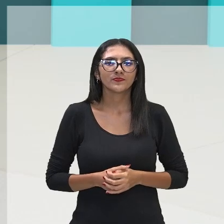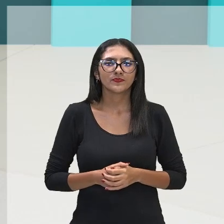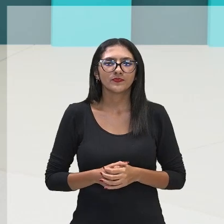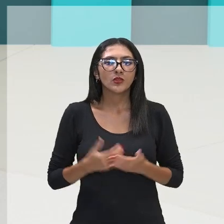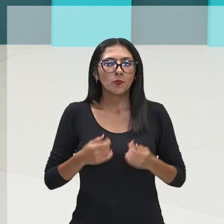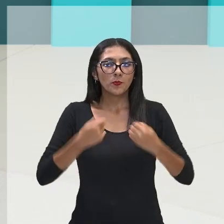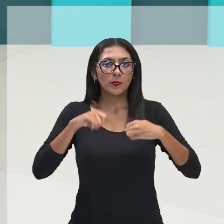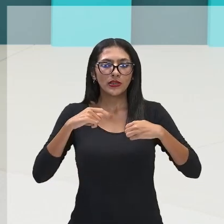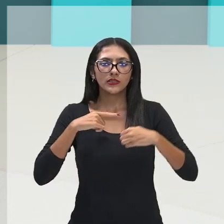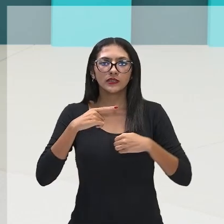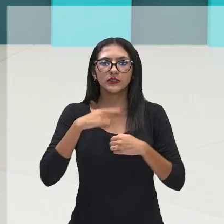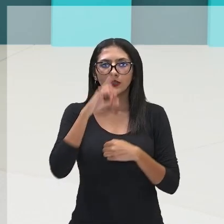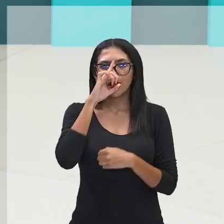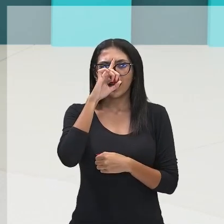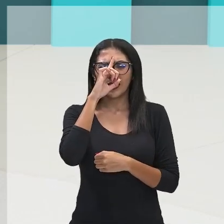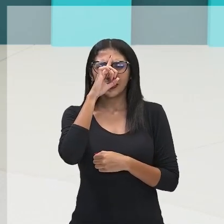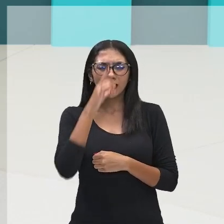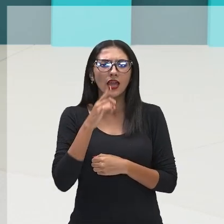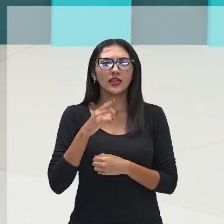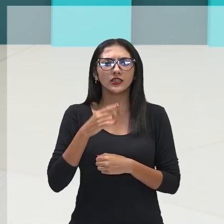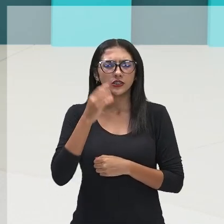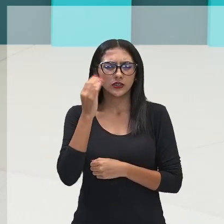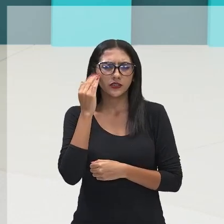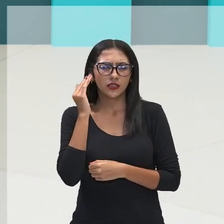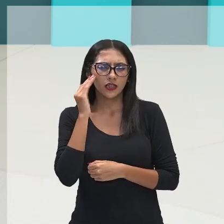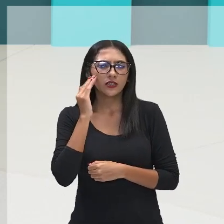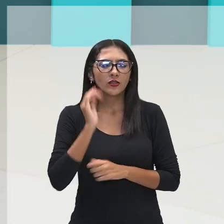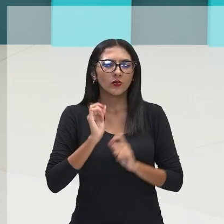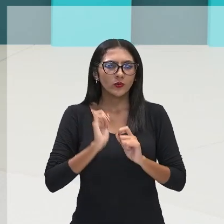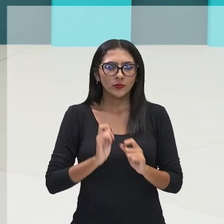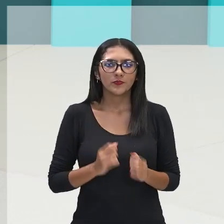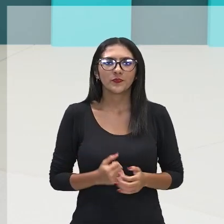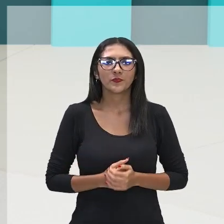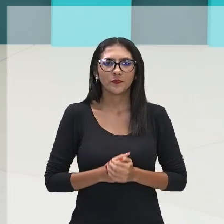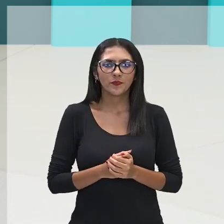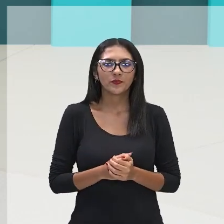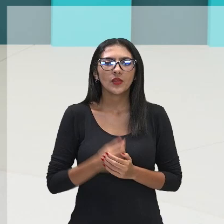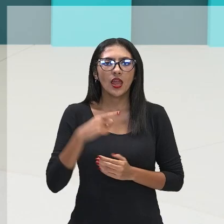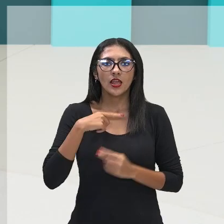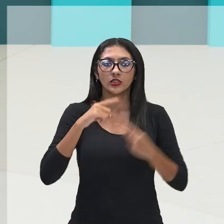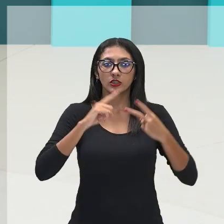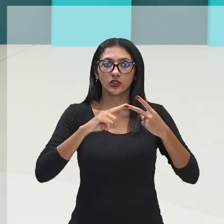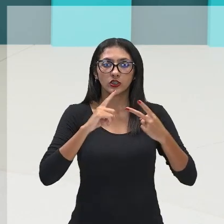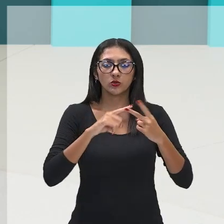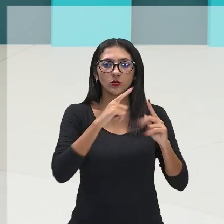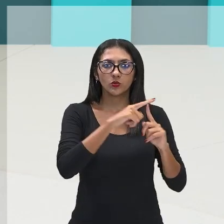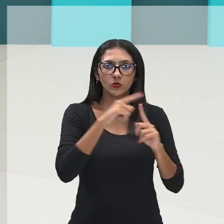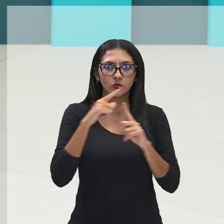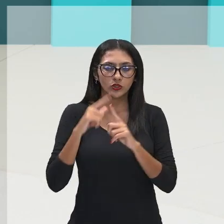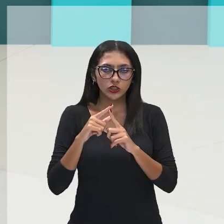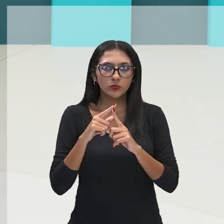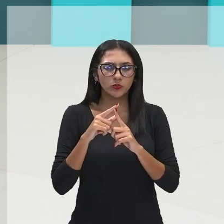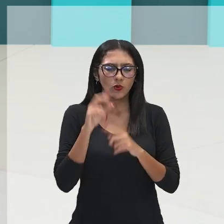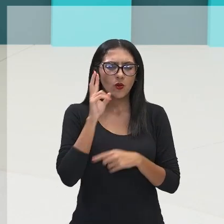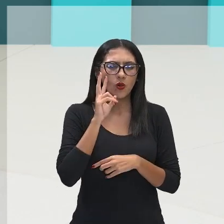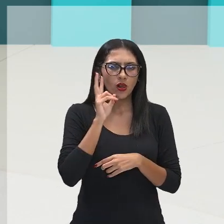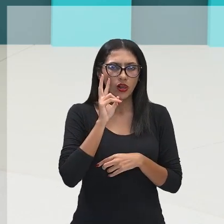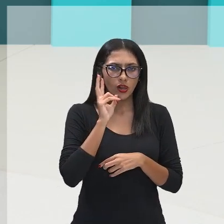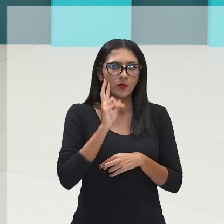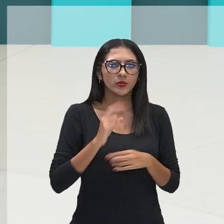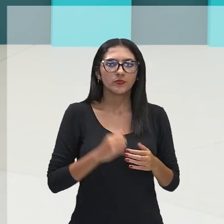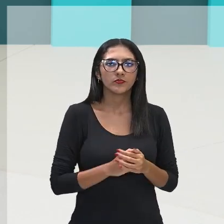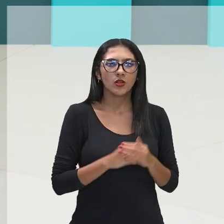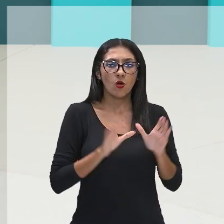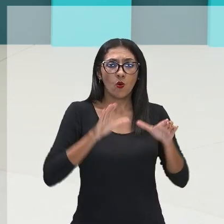precisamos entender o seguinte, que na oração subordinada adjetiva restritiva de um grupo inteiro, eu só